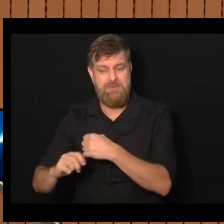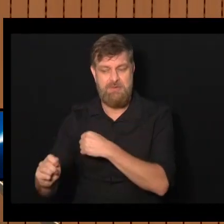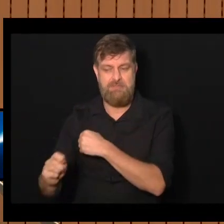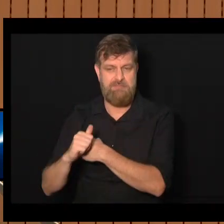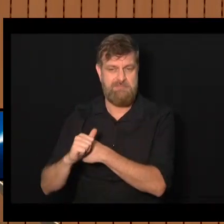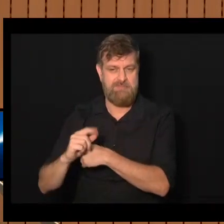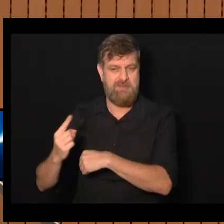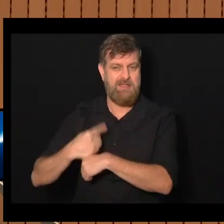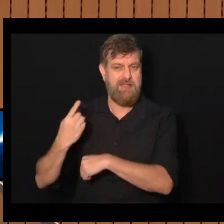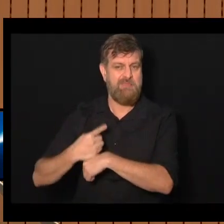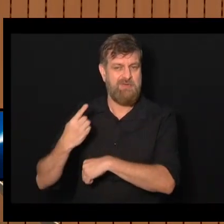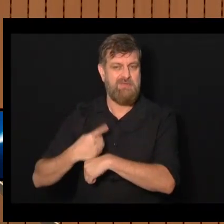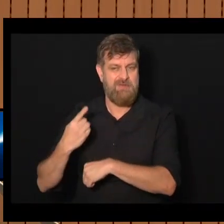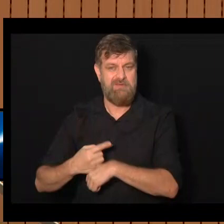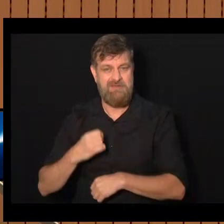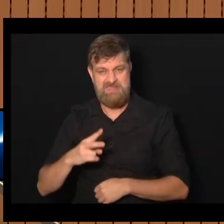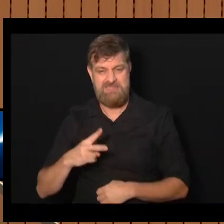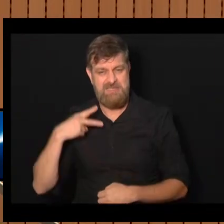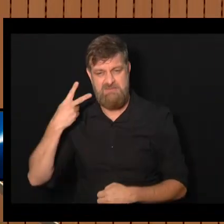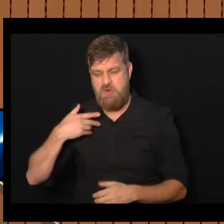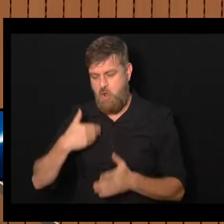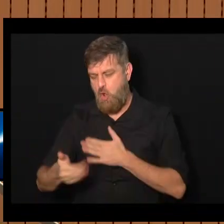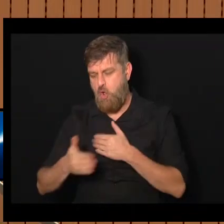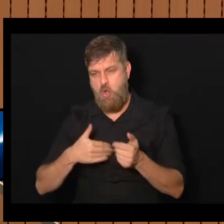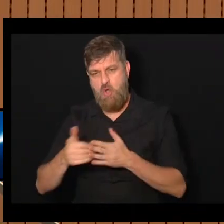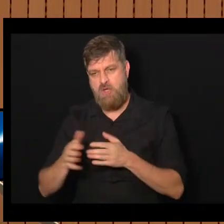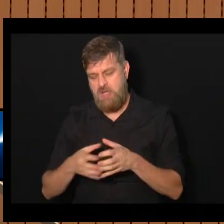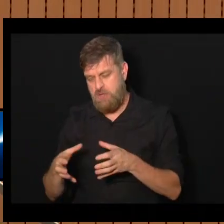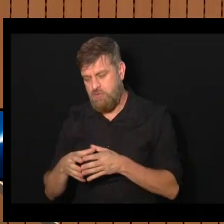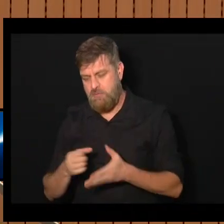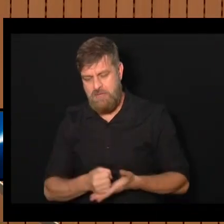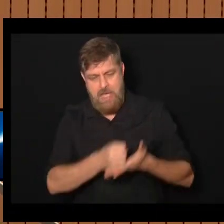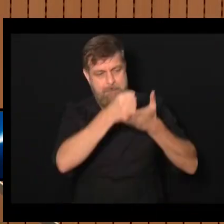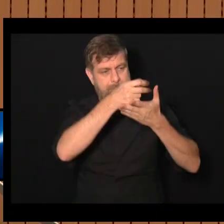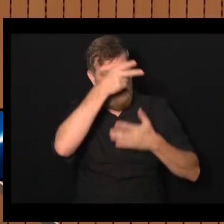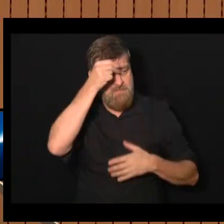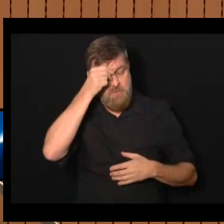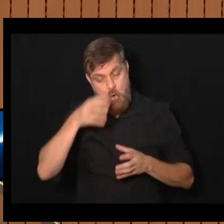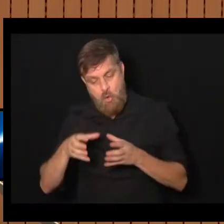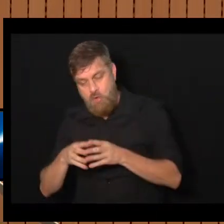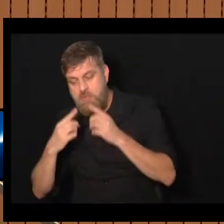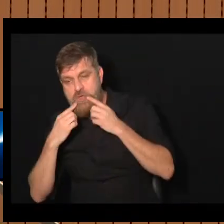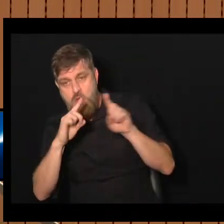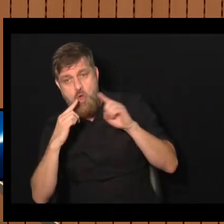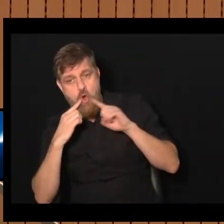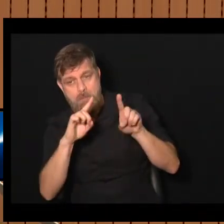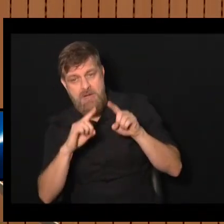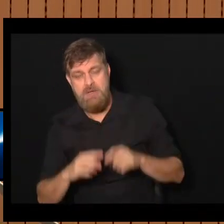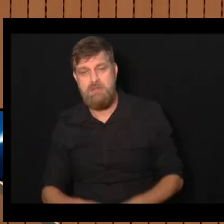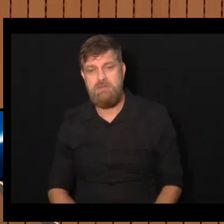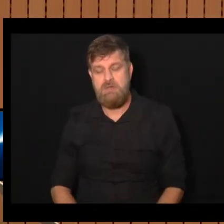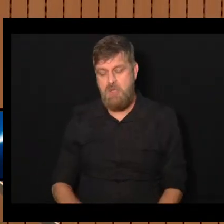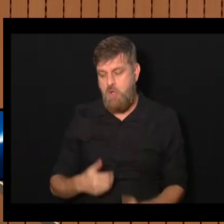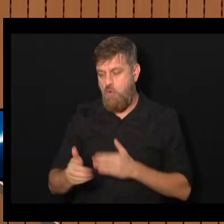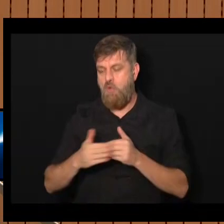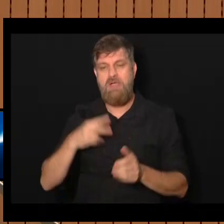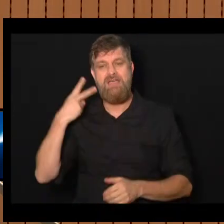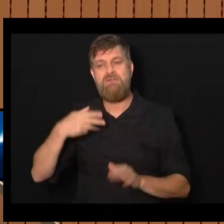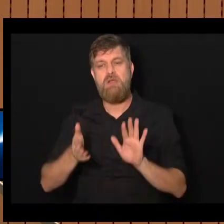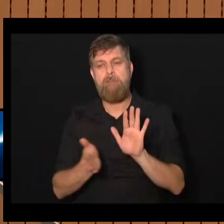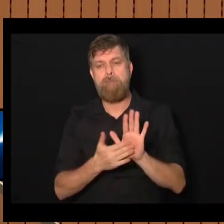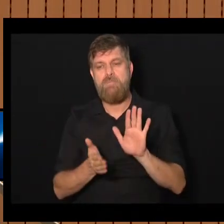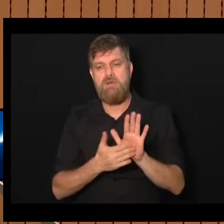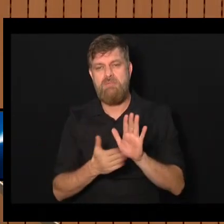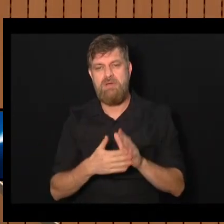vereador propuser, seja ele da base ou seja ele da oposição, que se um vereador propuser aqui